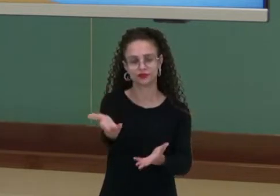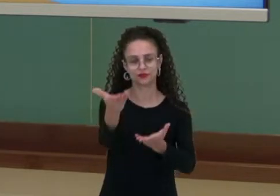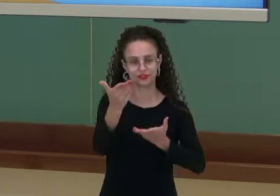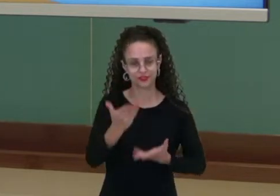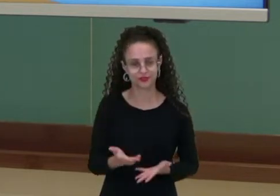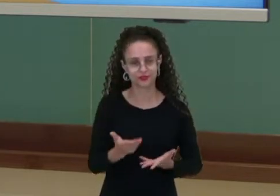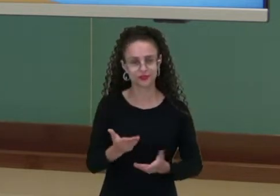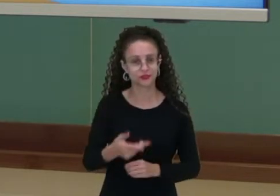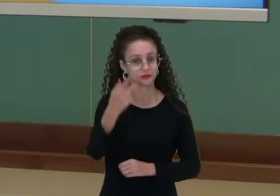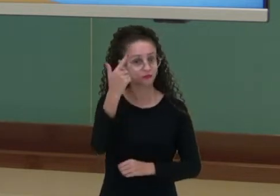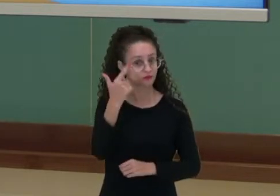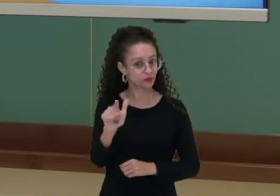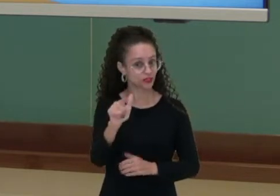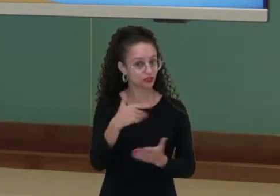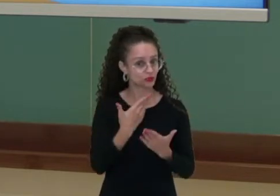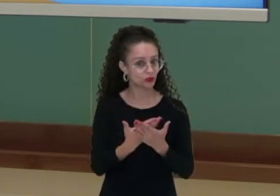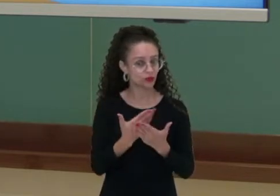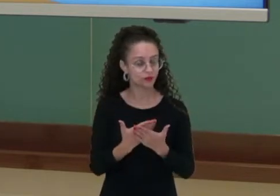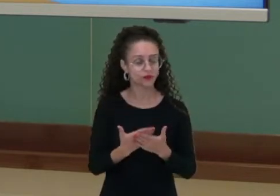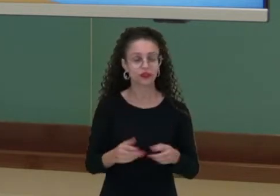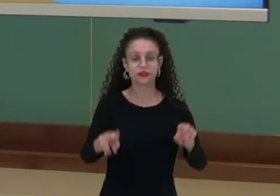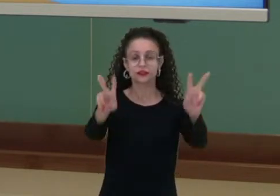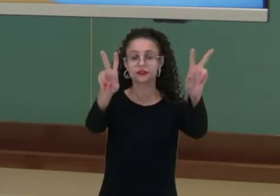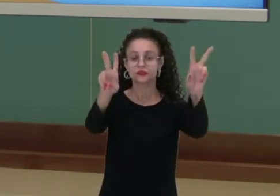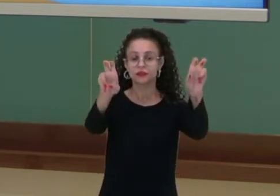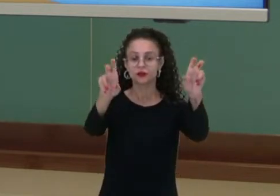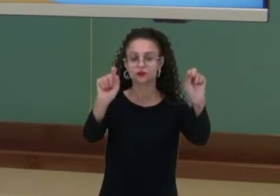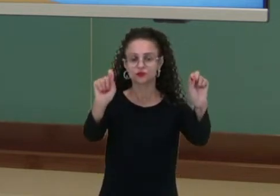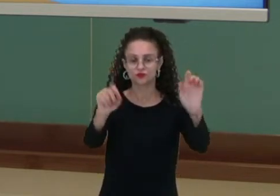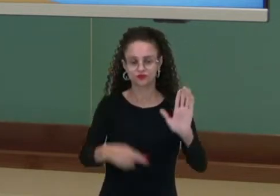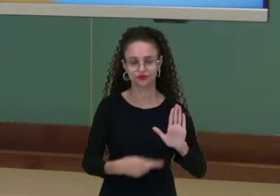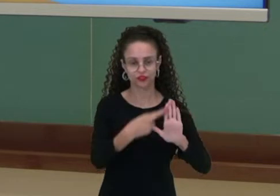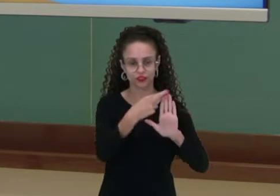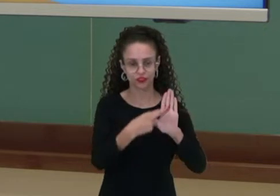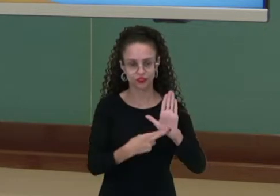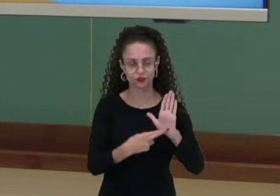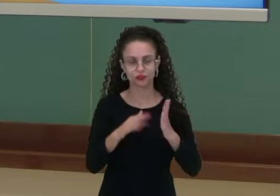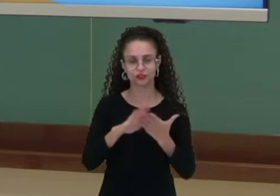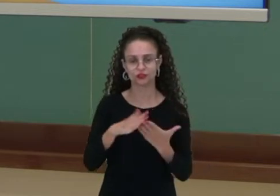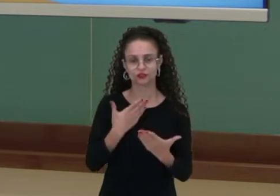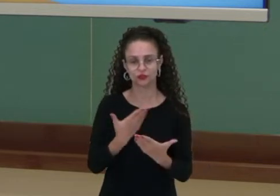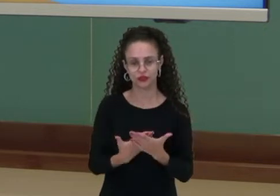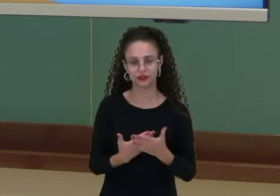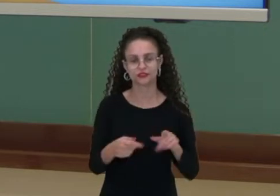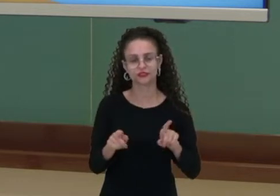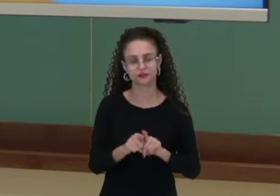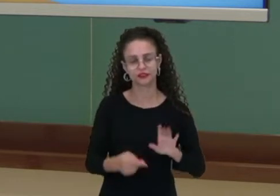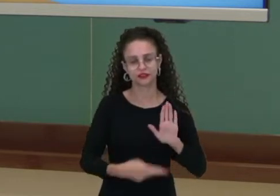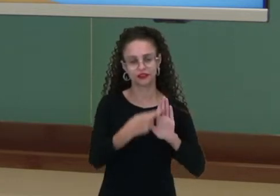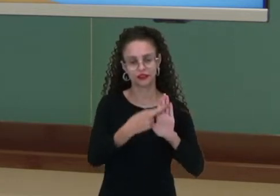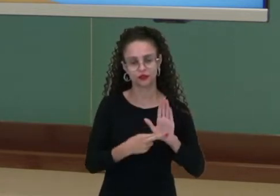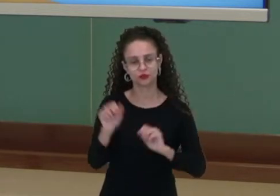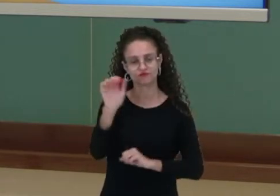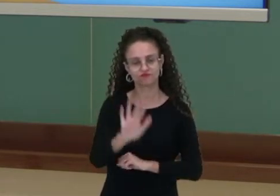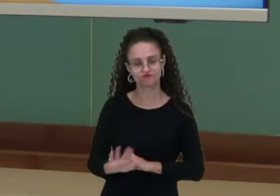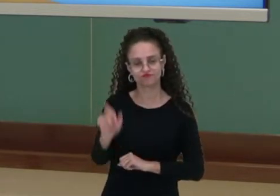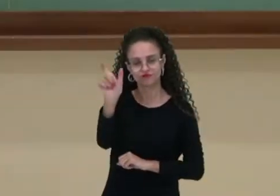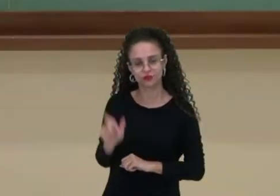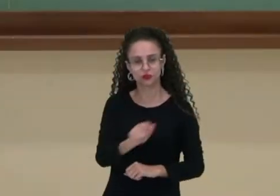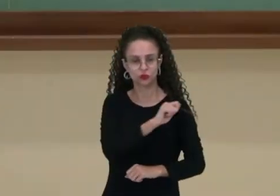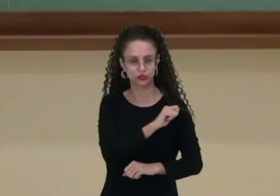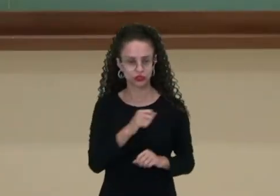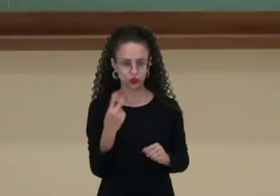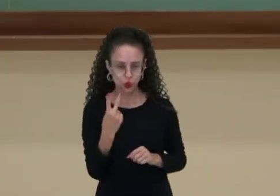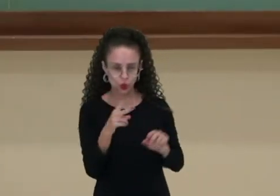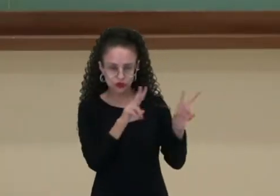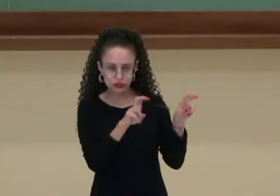bem-vindos para mais uma aula e vamos trabalhar o tema Regimento Escolar e Regulamento do Aluno. Professor, dois